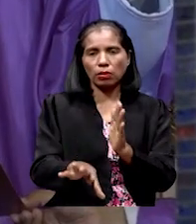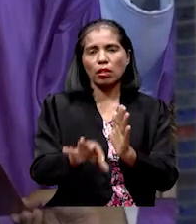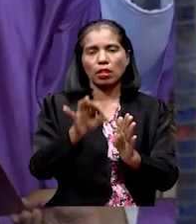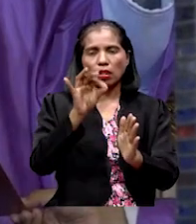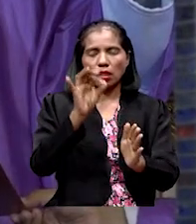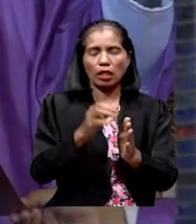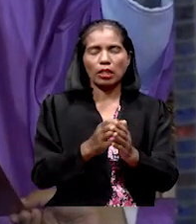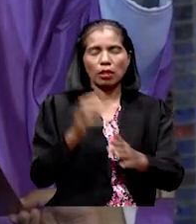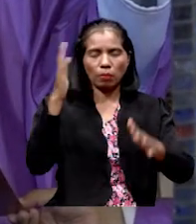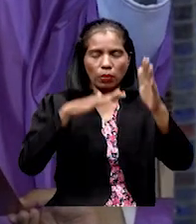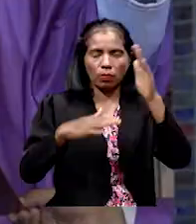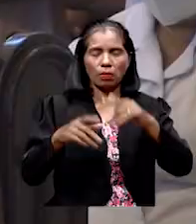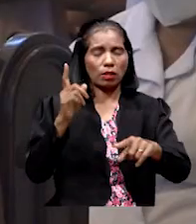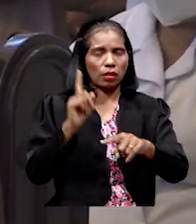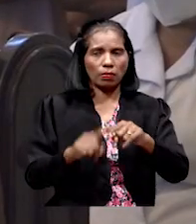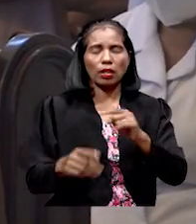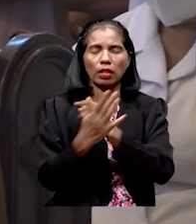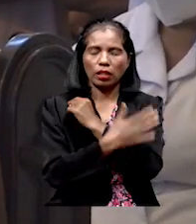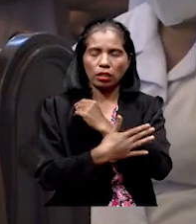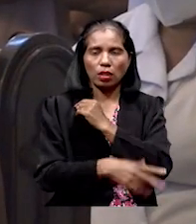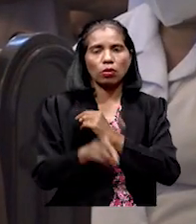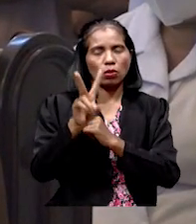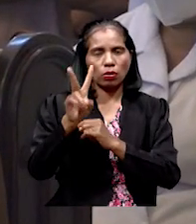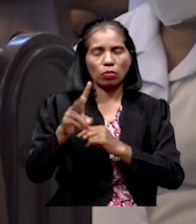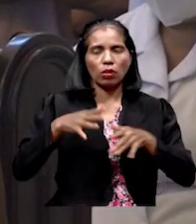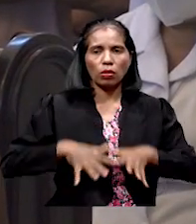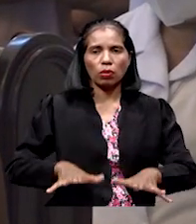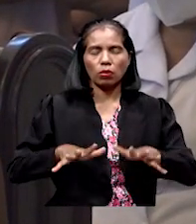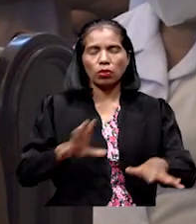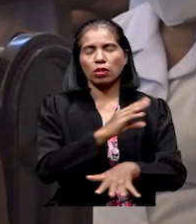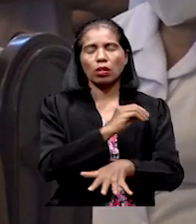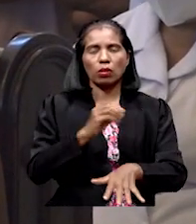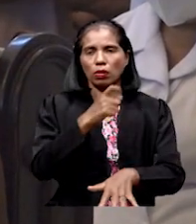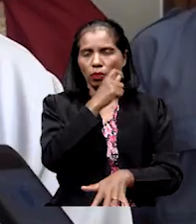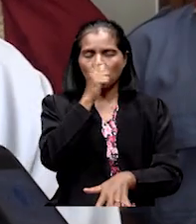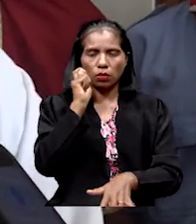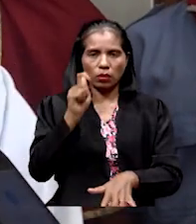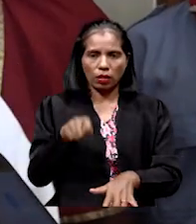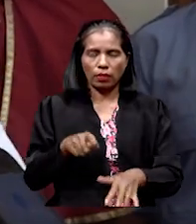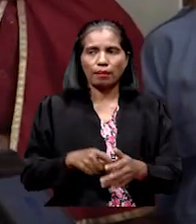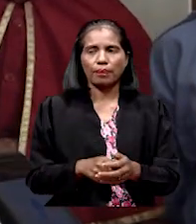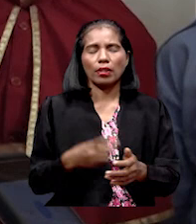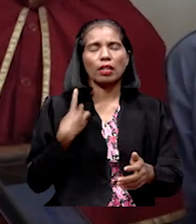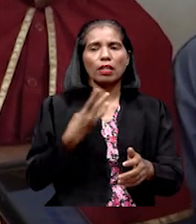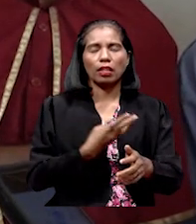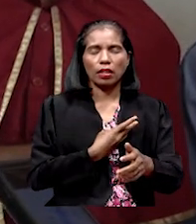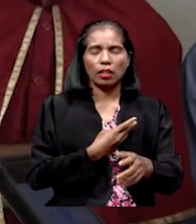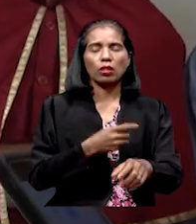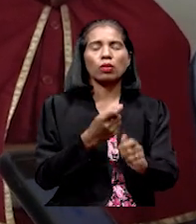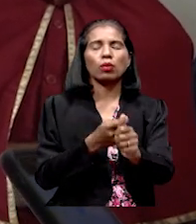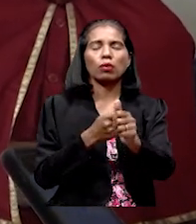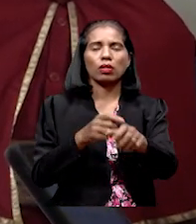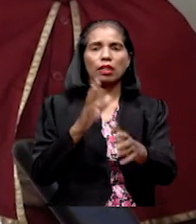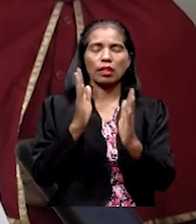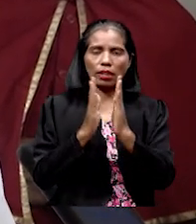ba konflitu internasaun Rusia ho Ukraina. Ita nia misa ohi ne tuir ampapa nia konviti ita tu